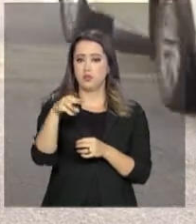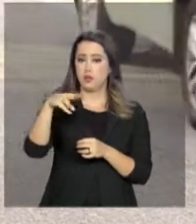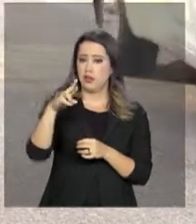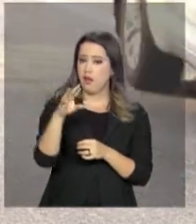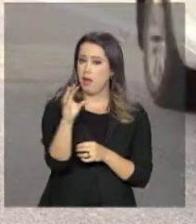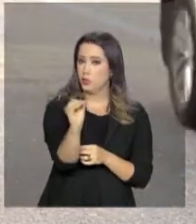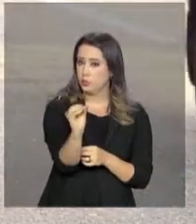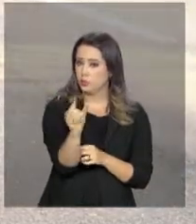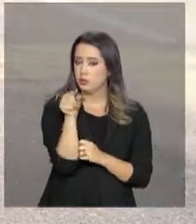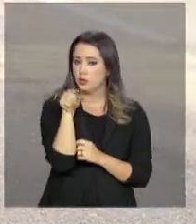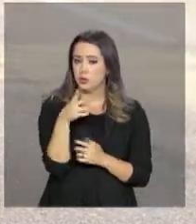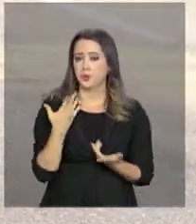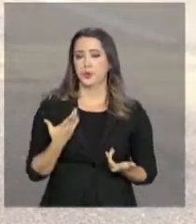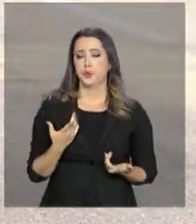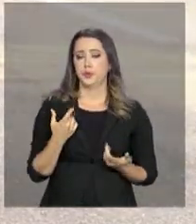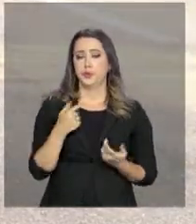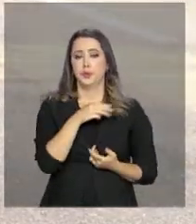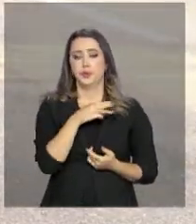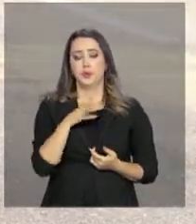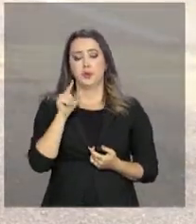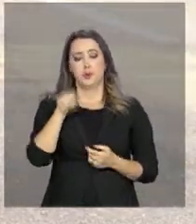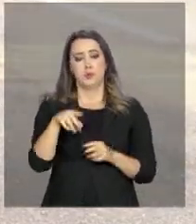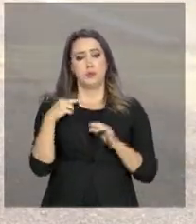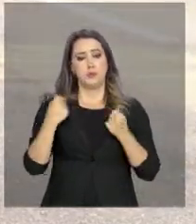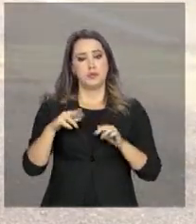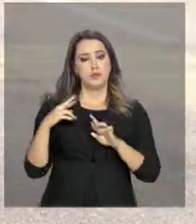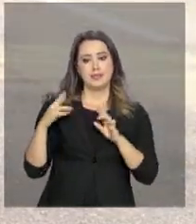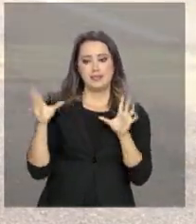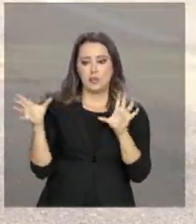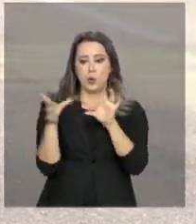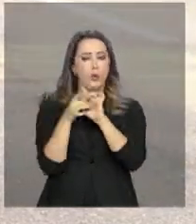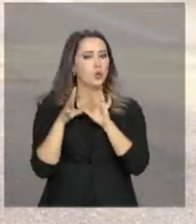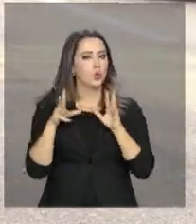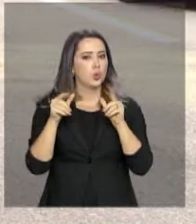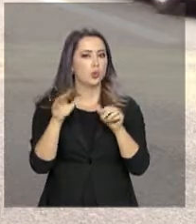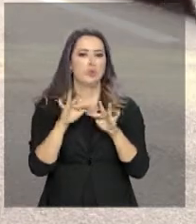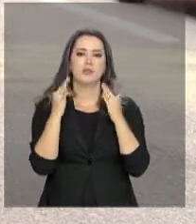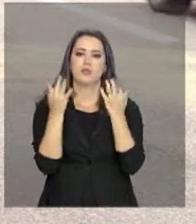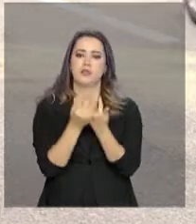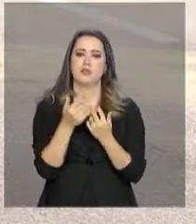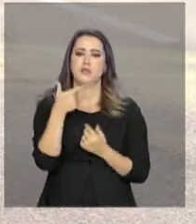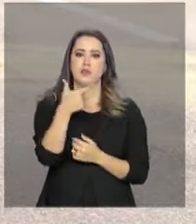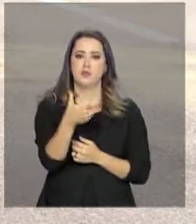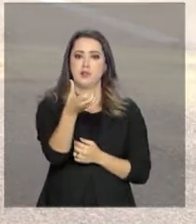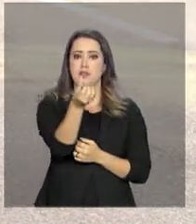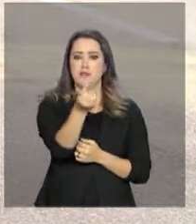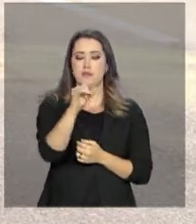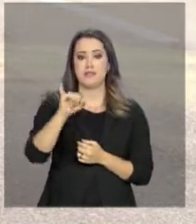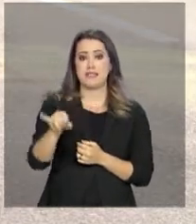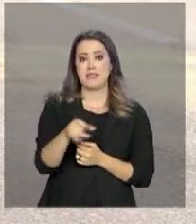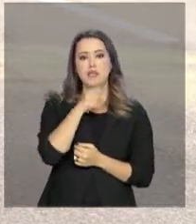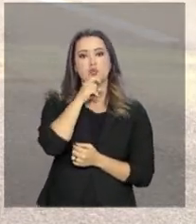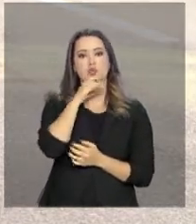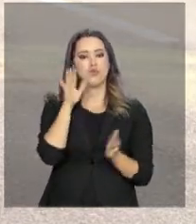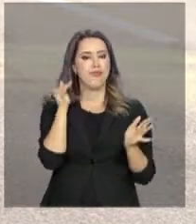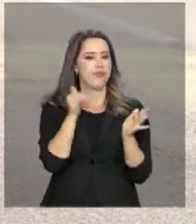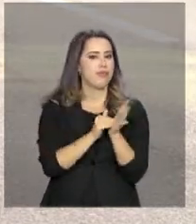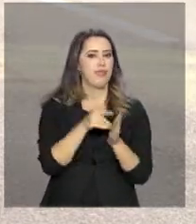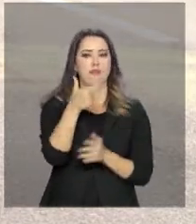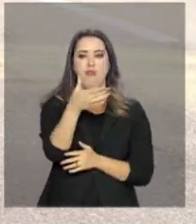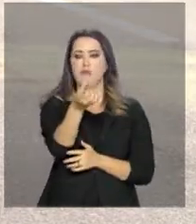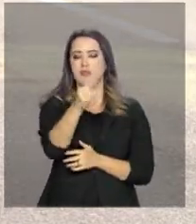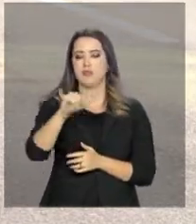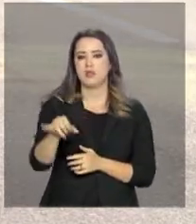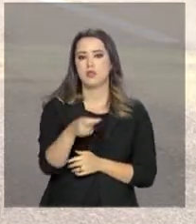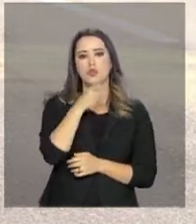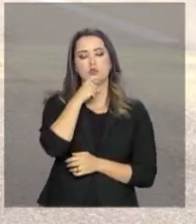prazo para que o governo dos estados unidos que unifique todas as famílias 26 de julho o ministério de direitos humanos do